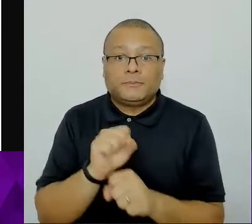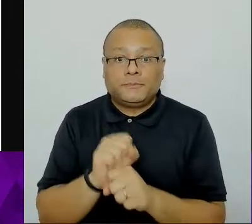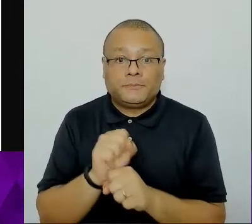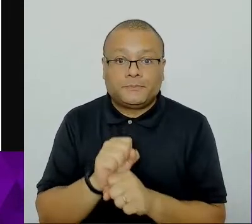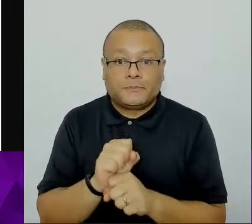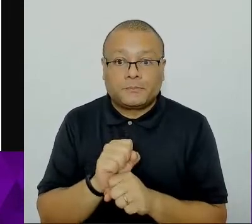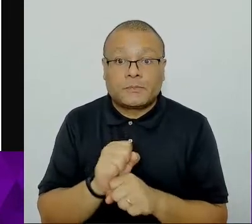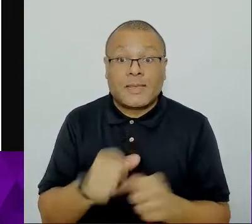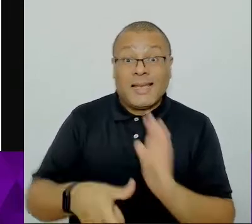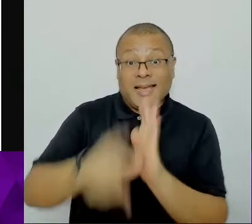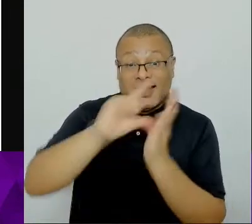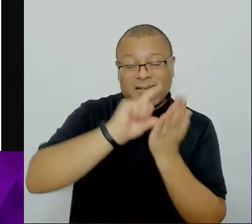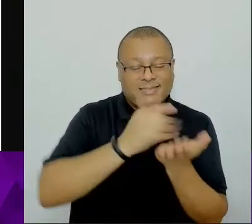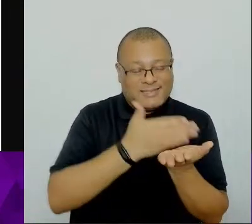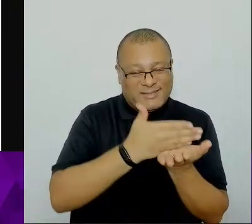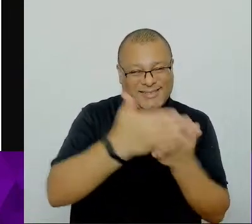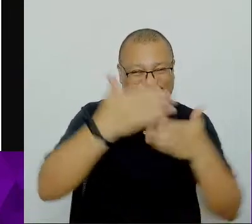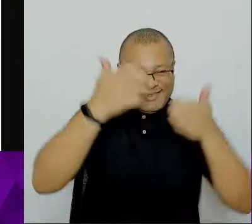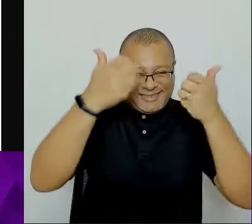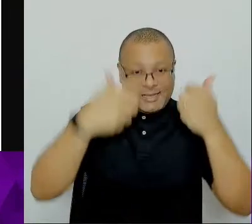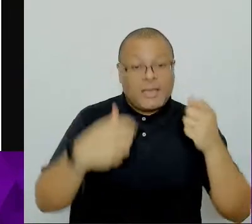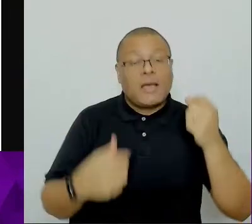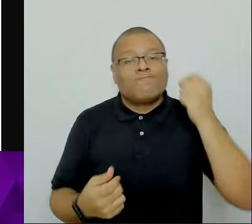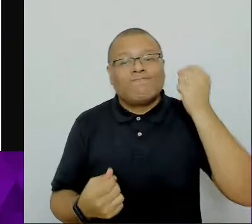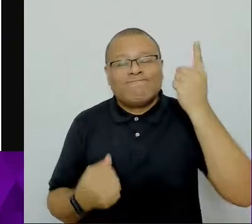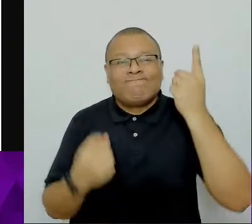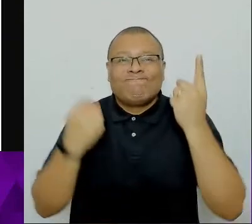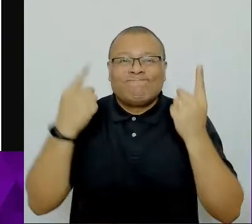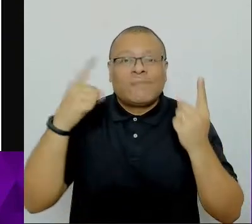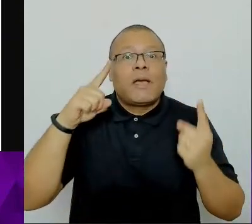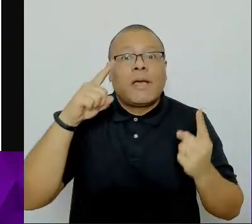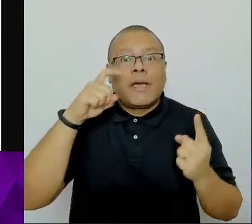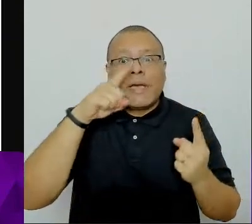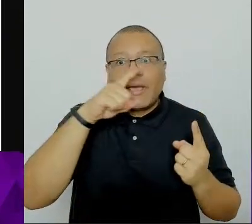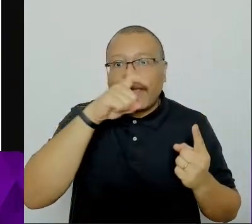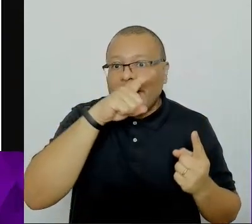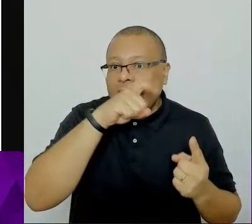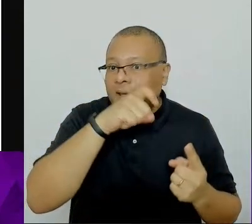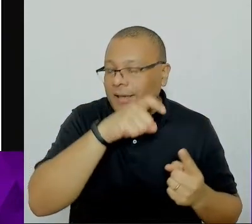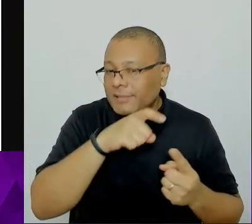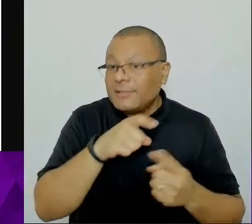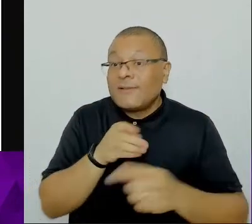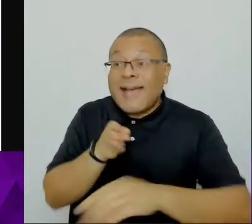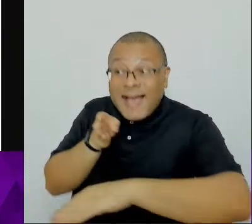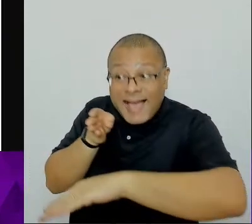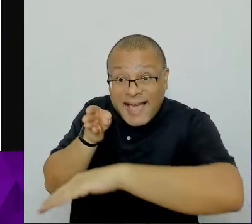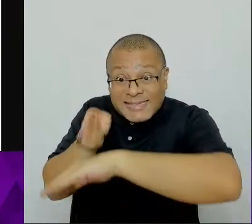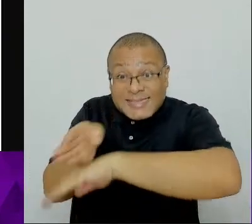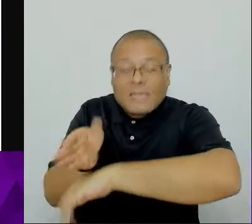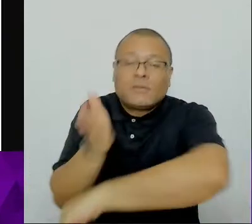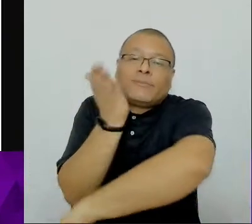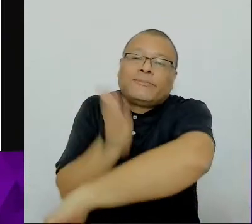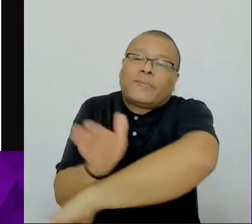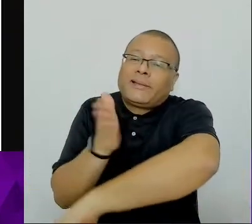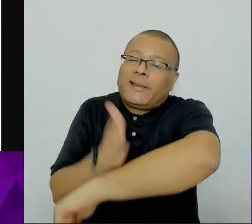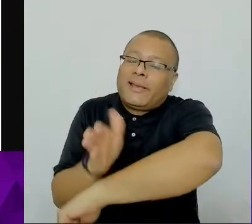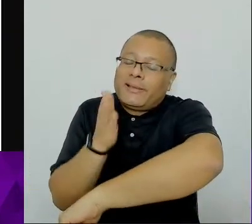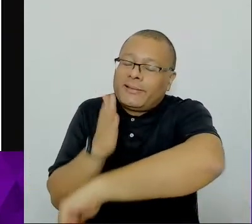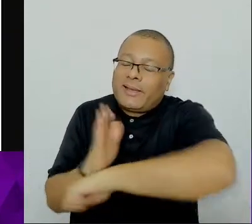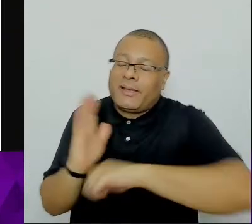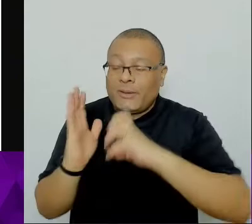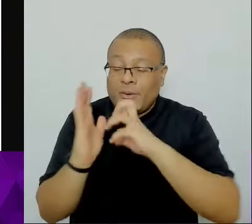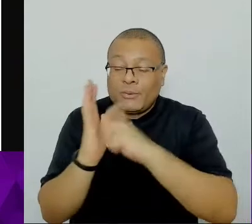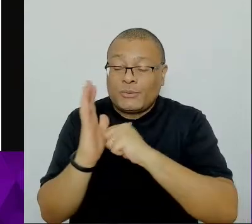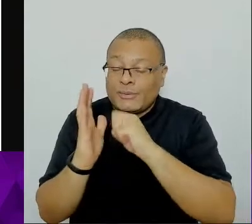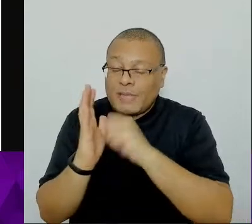como eu falei lá no início, às vezes a gente tem dificuldade de sets grandes o suficiente para treinar esses modelos. Então, acesso a dados também